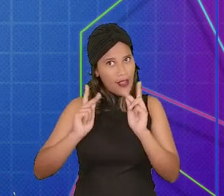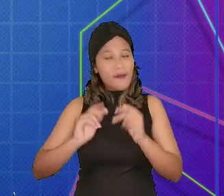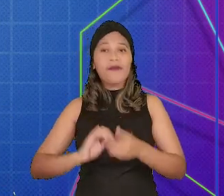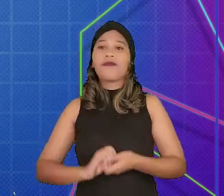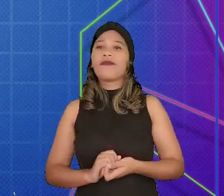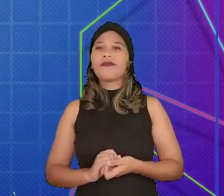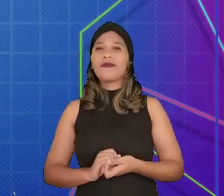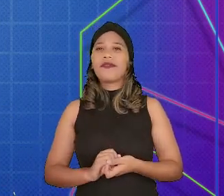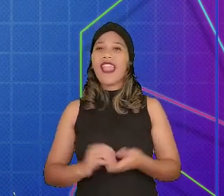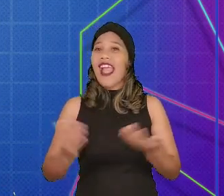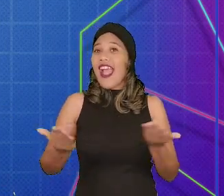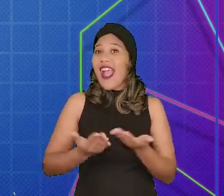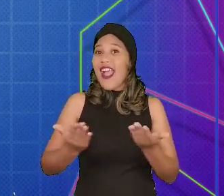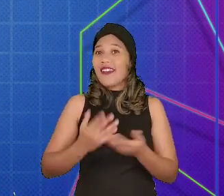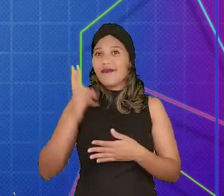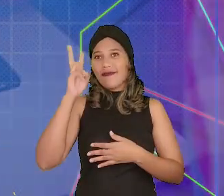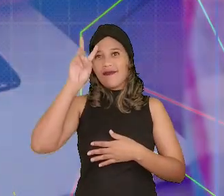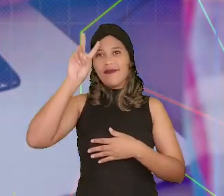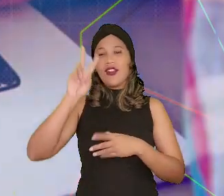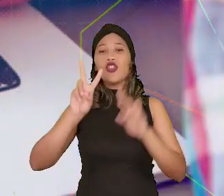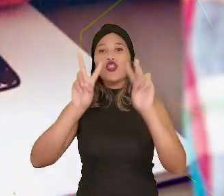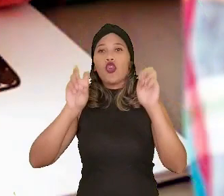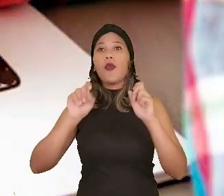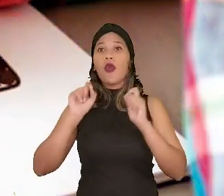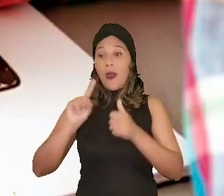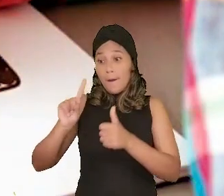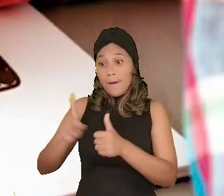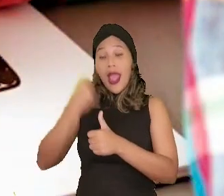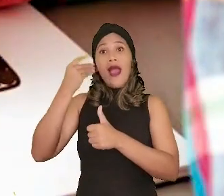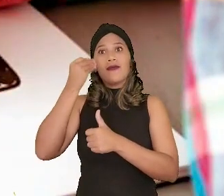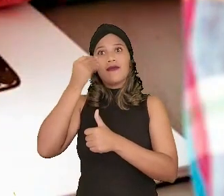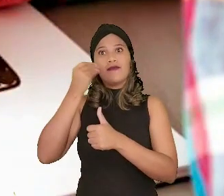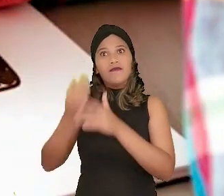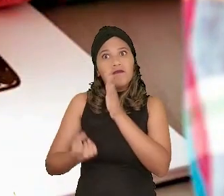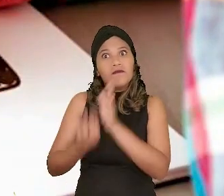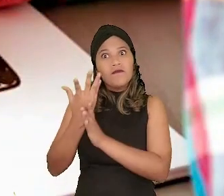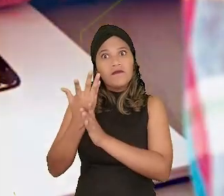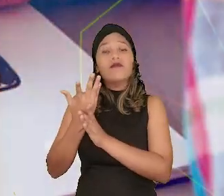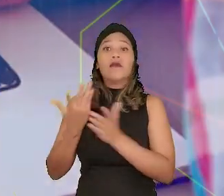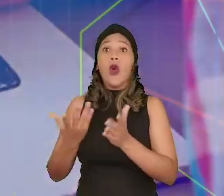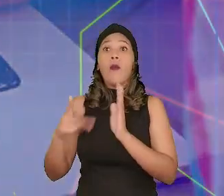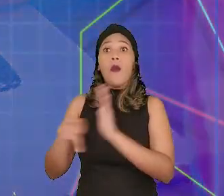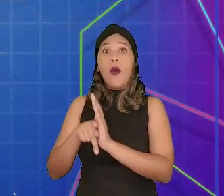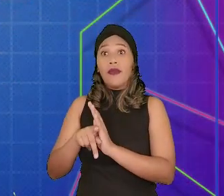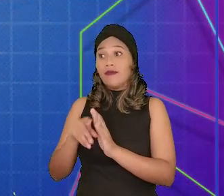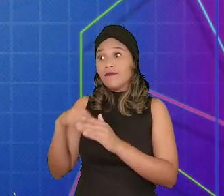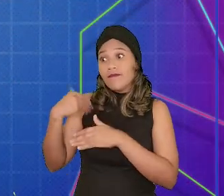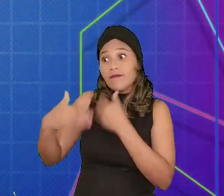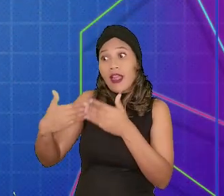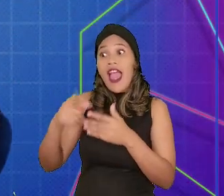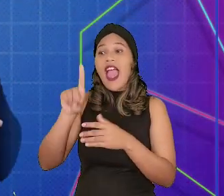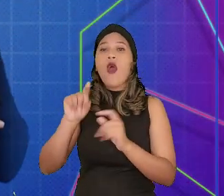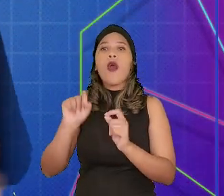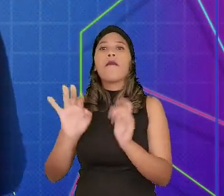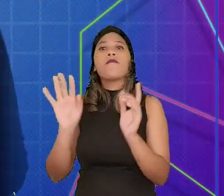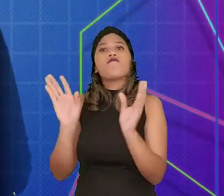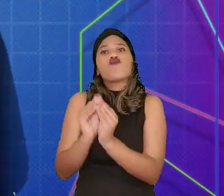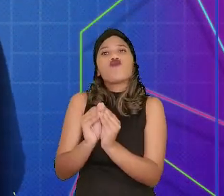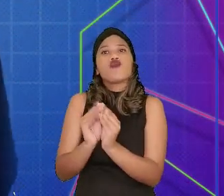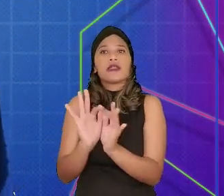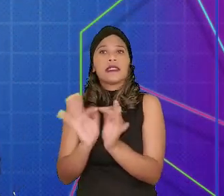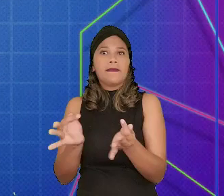beleza? Agora nós vamos lembrar do protótipo. Em relação ao desenvolvimento do jogo, o protótipo seria uma versão